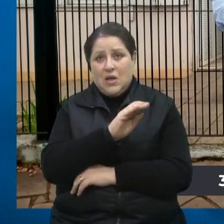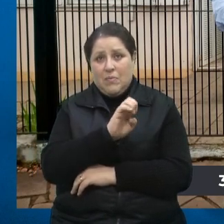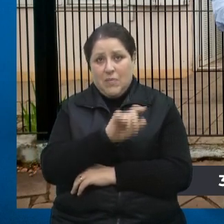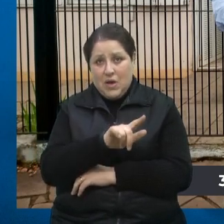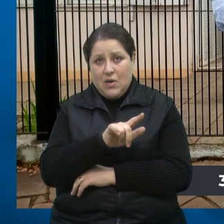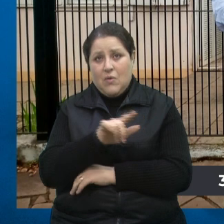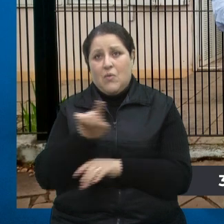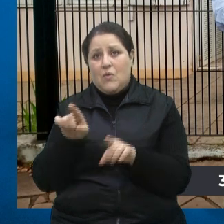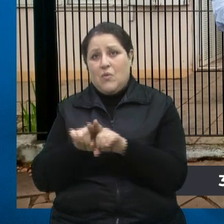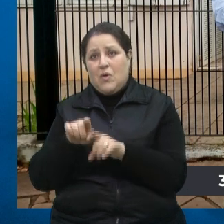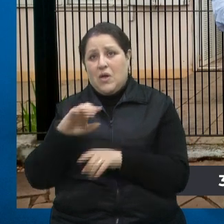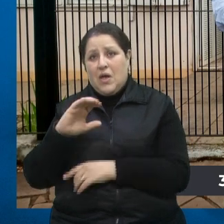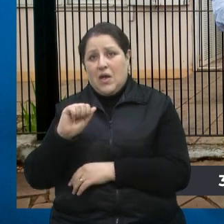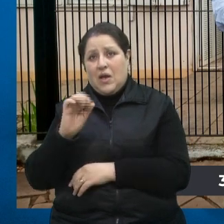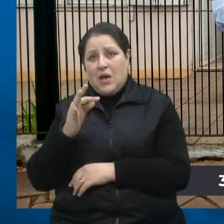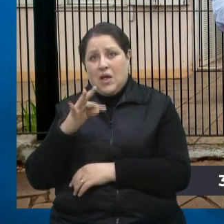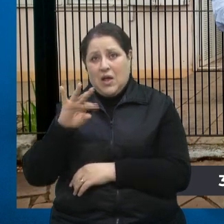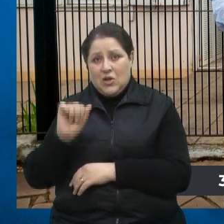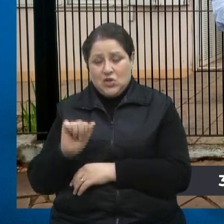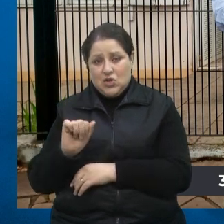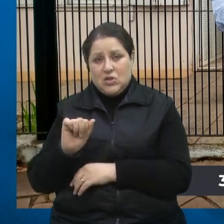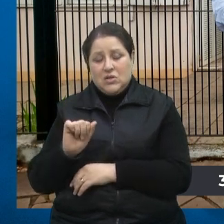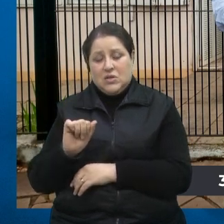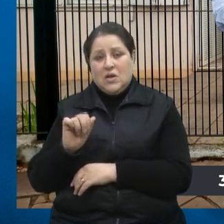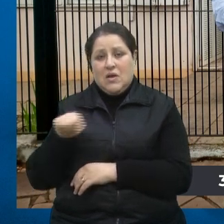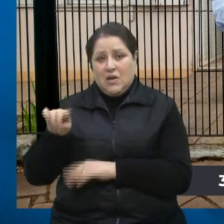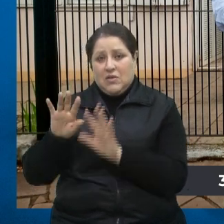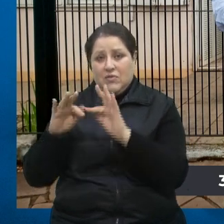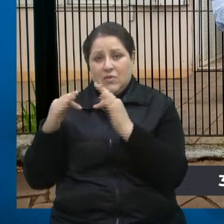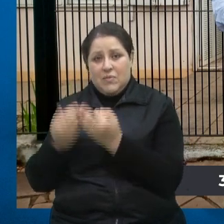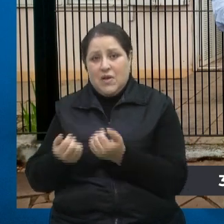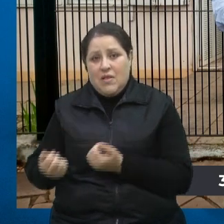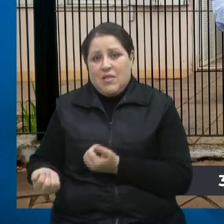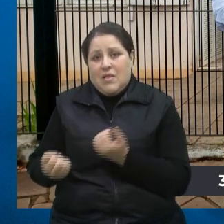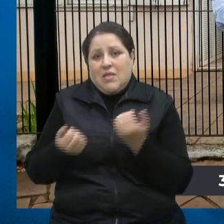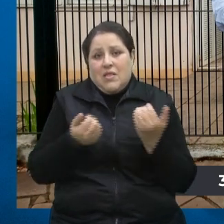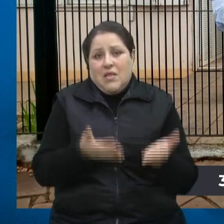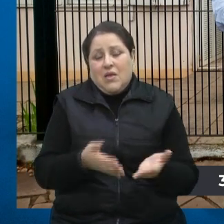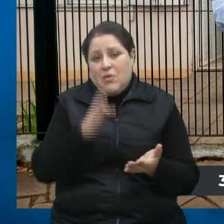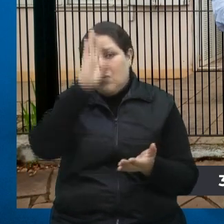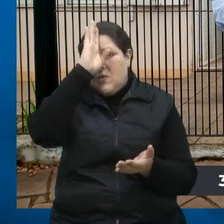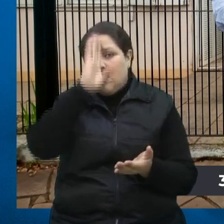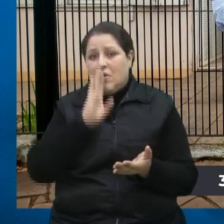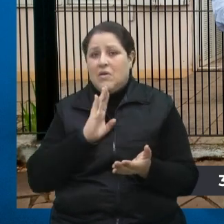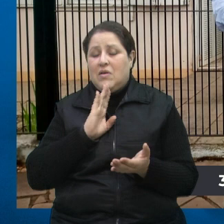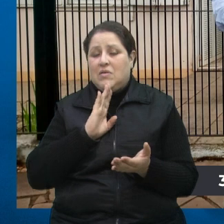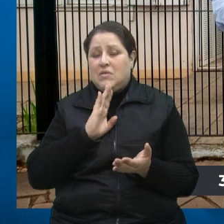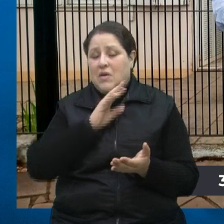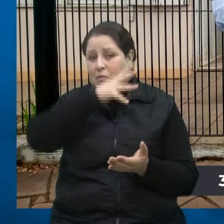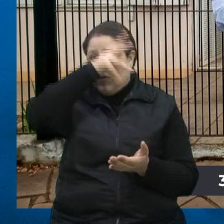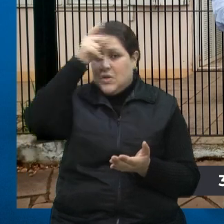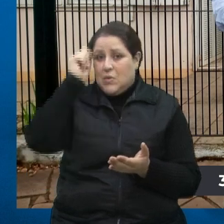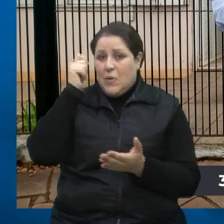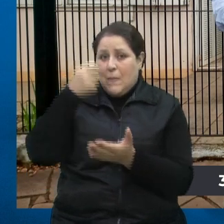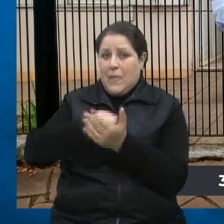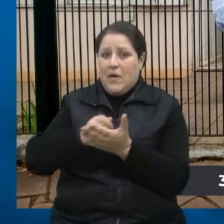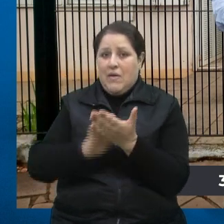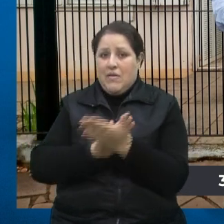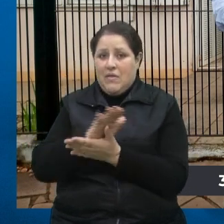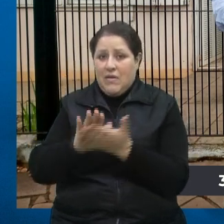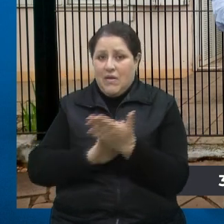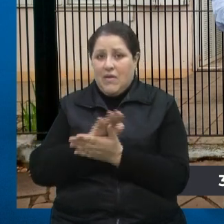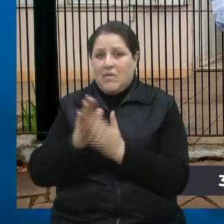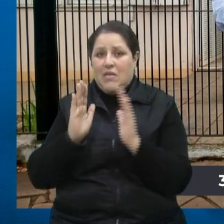Kátia a cedência do imóvel sem custo ao município pelo período de cinco anos